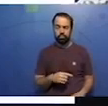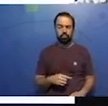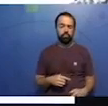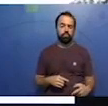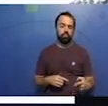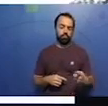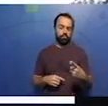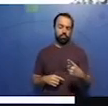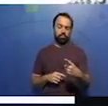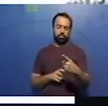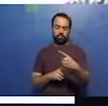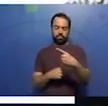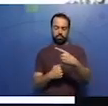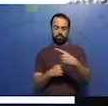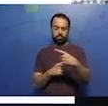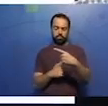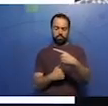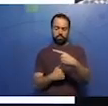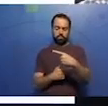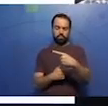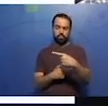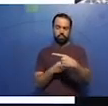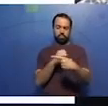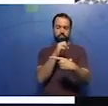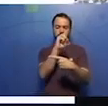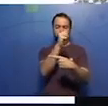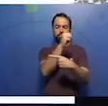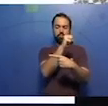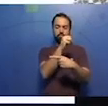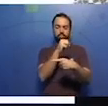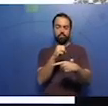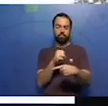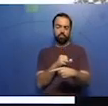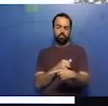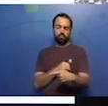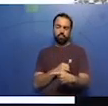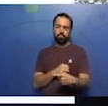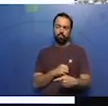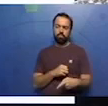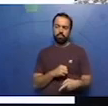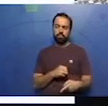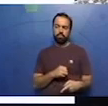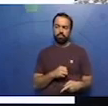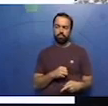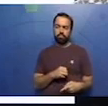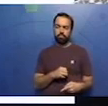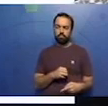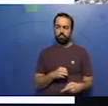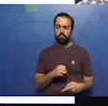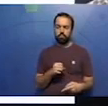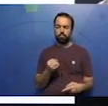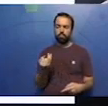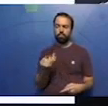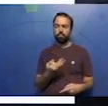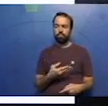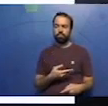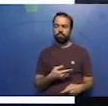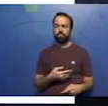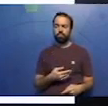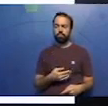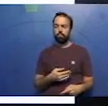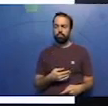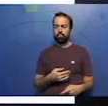mas ele ainda não chegou exatamente lá no 8. Quantos minutos faltam para chegar lá no 8?